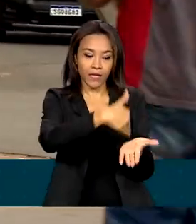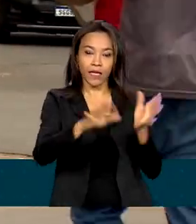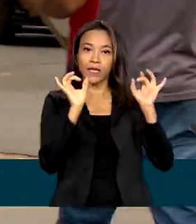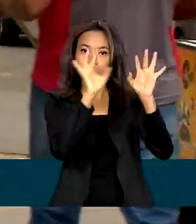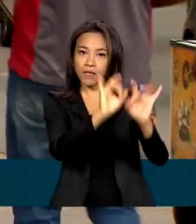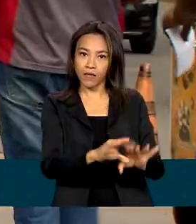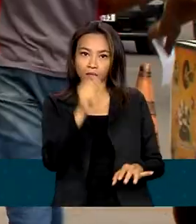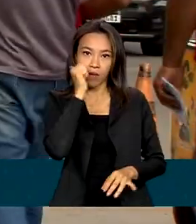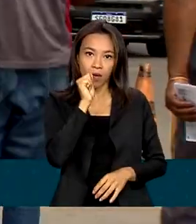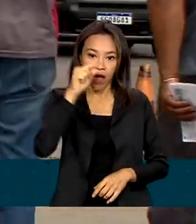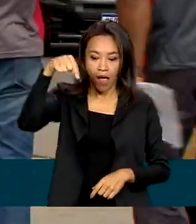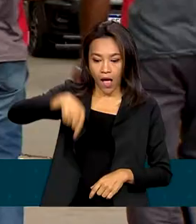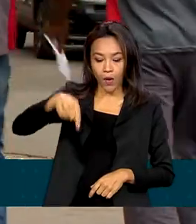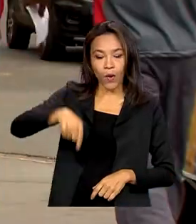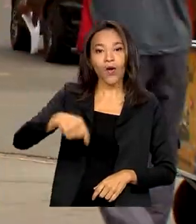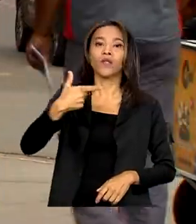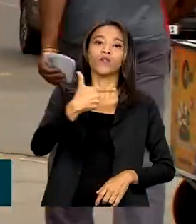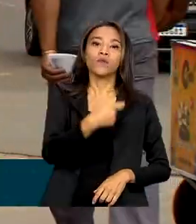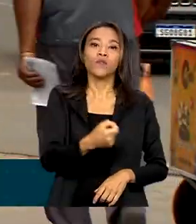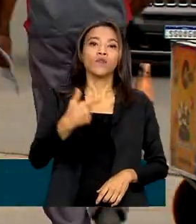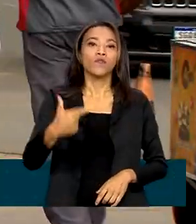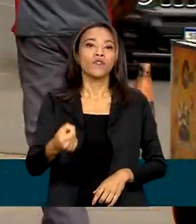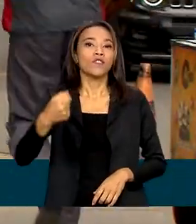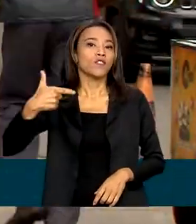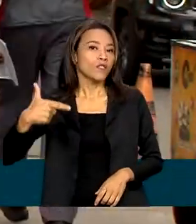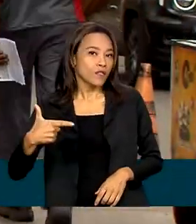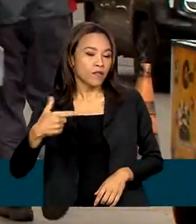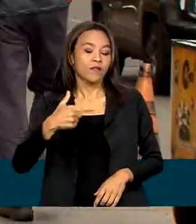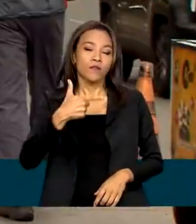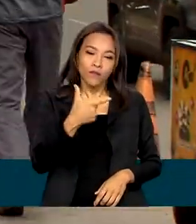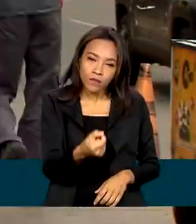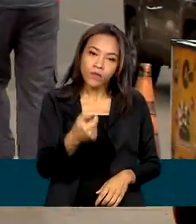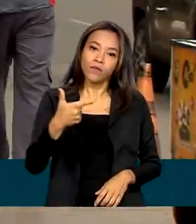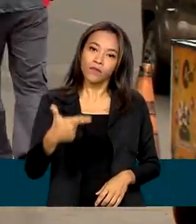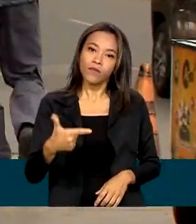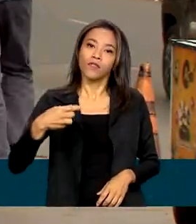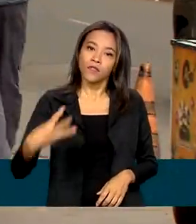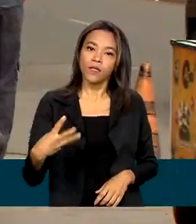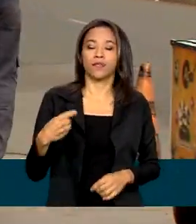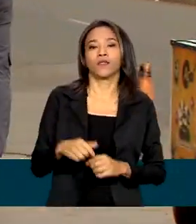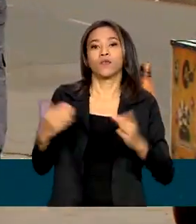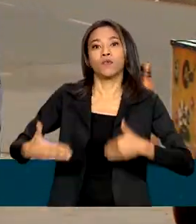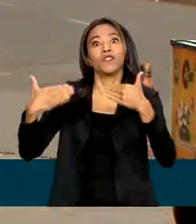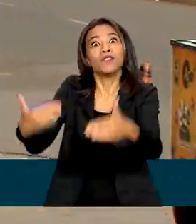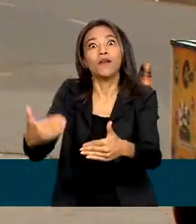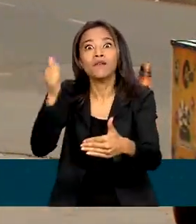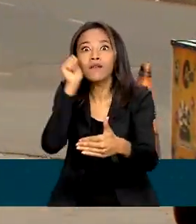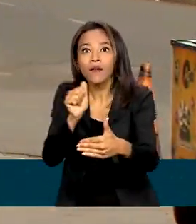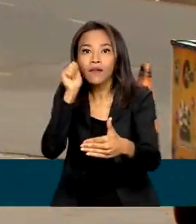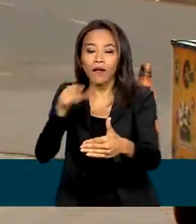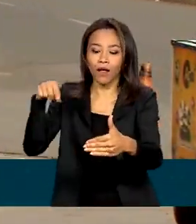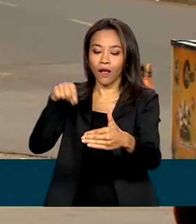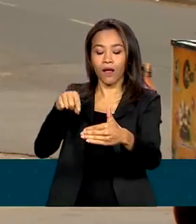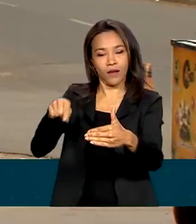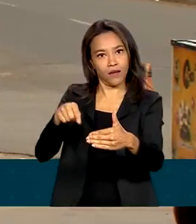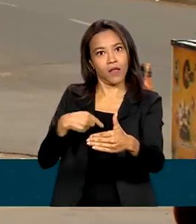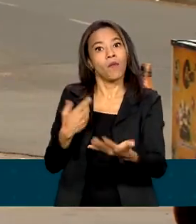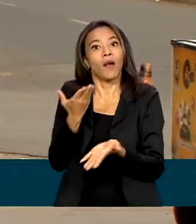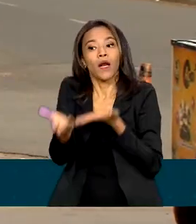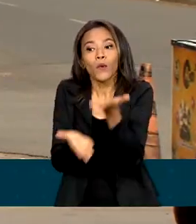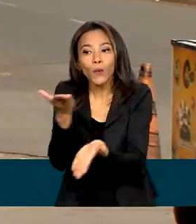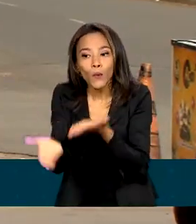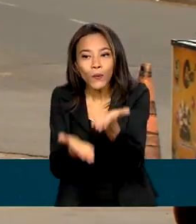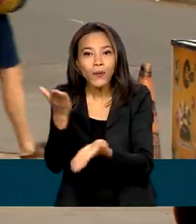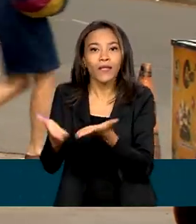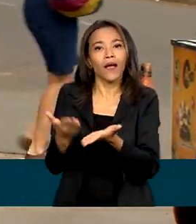Agora, 2023, há o Ministério das Mulheres, especialmente para cuidar das principais demandas do